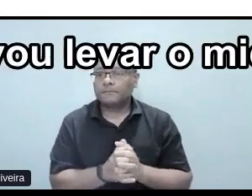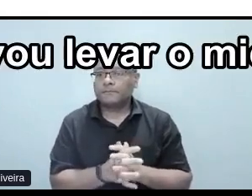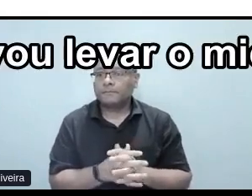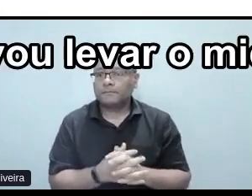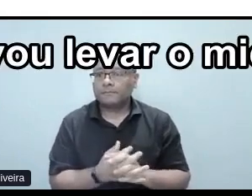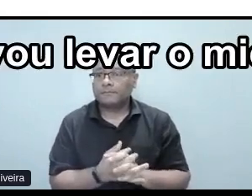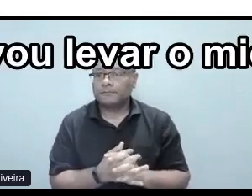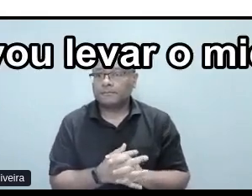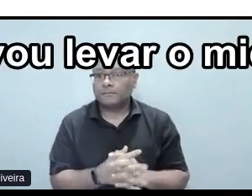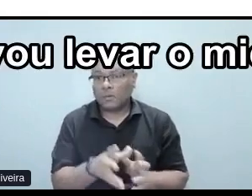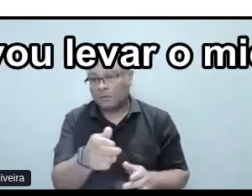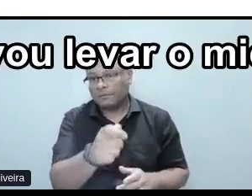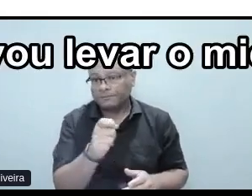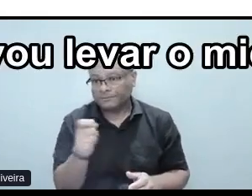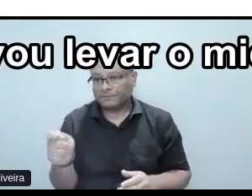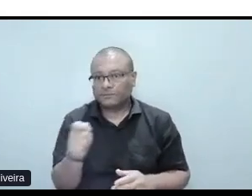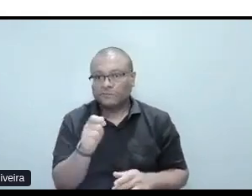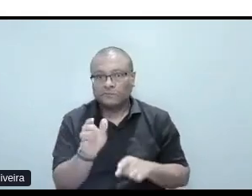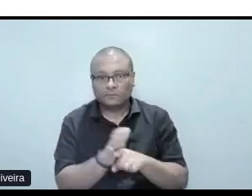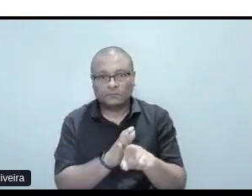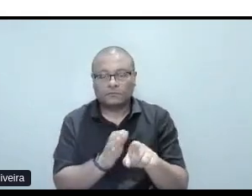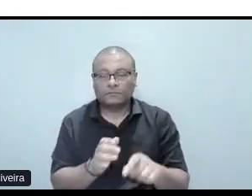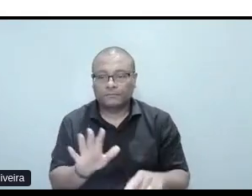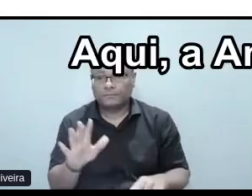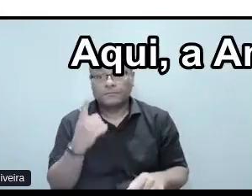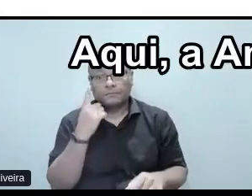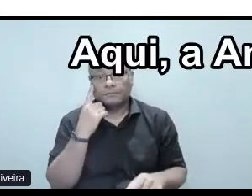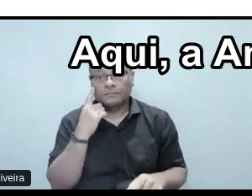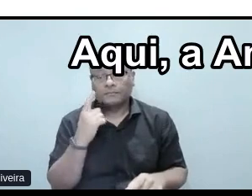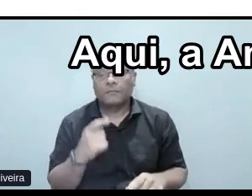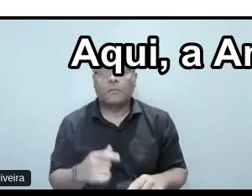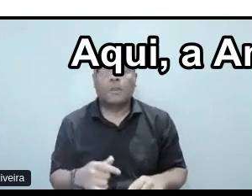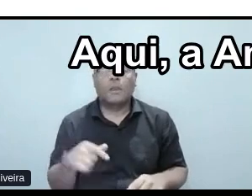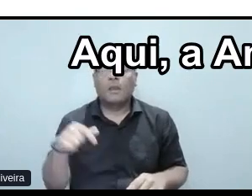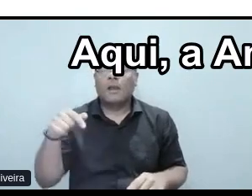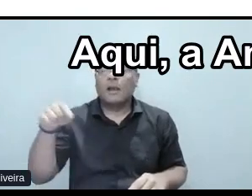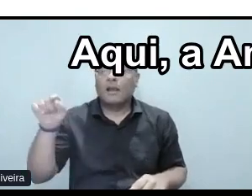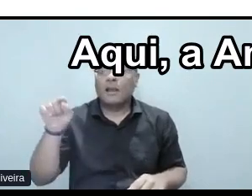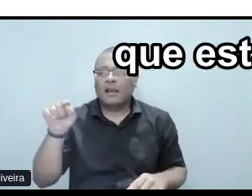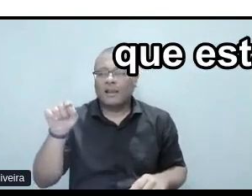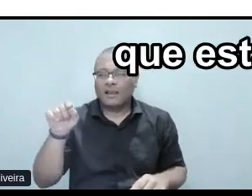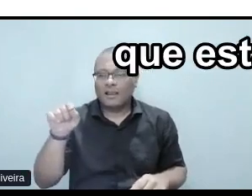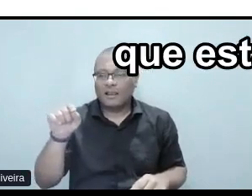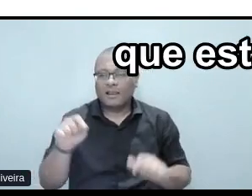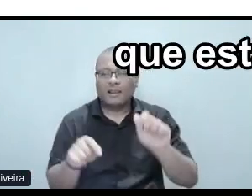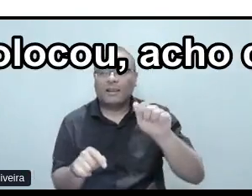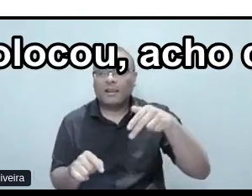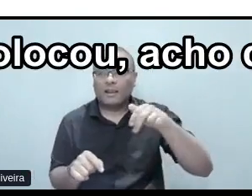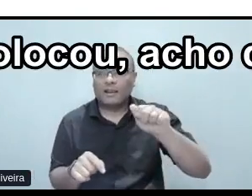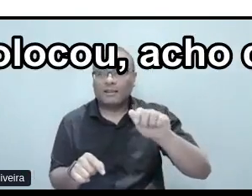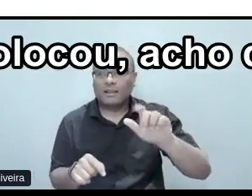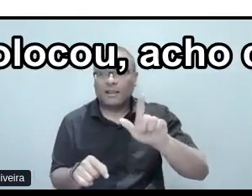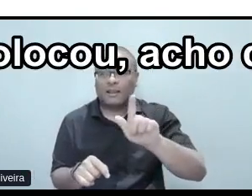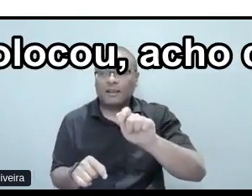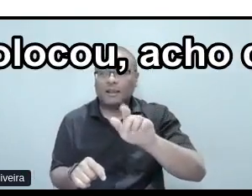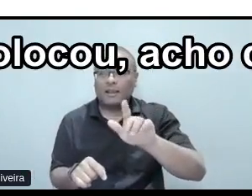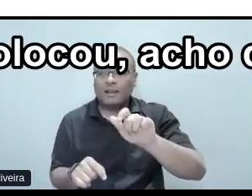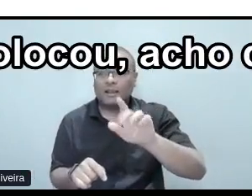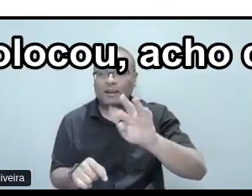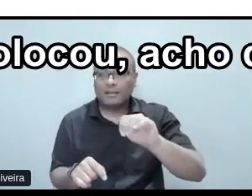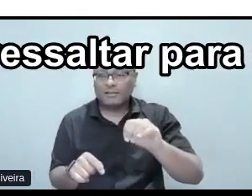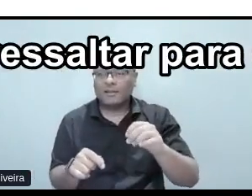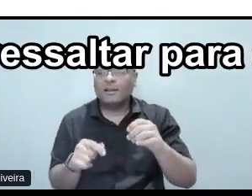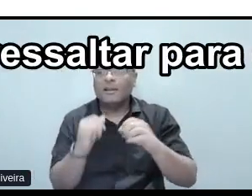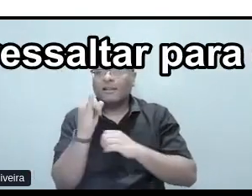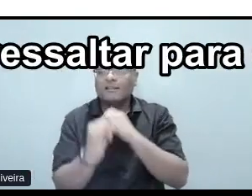Peraí, vou levar o microfone para você. Aqui, ó, a Ana Galante, que está online, colocou, acho